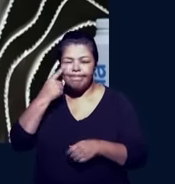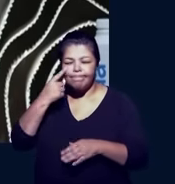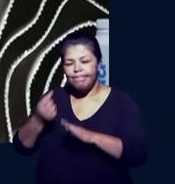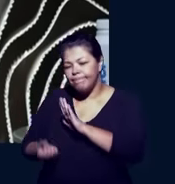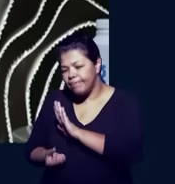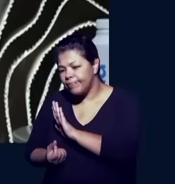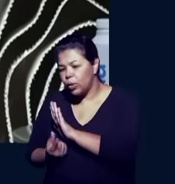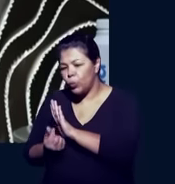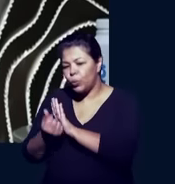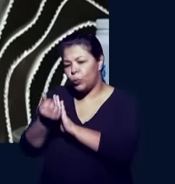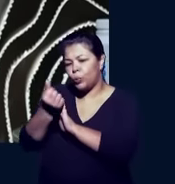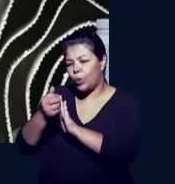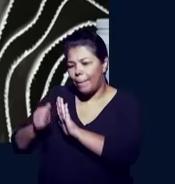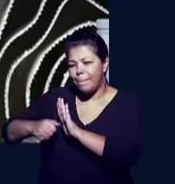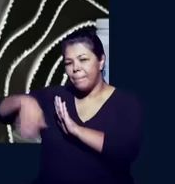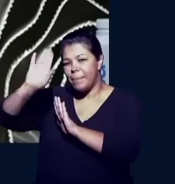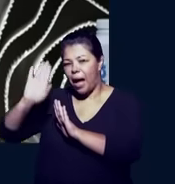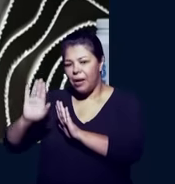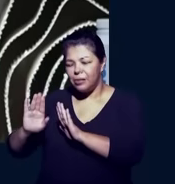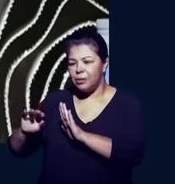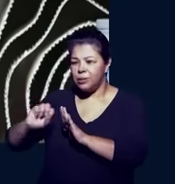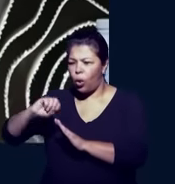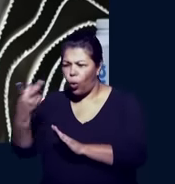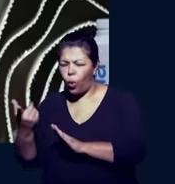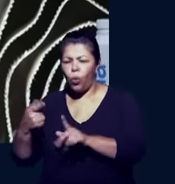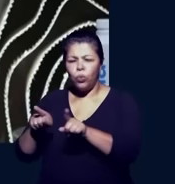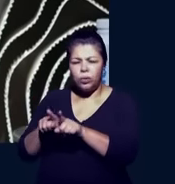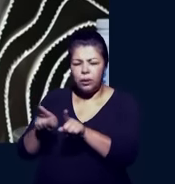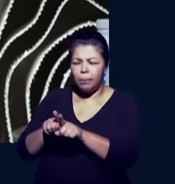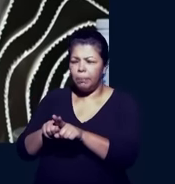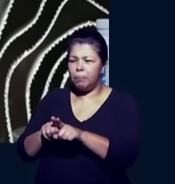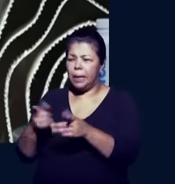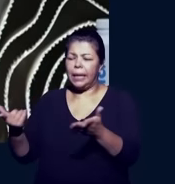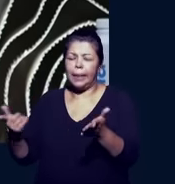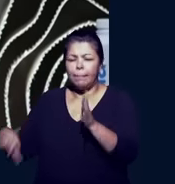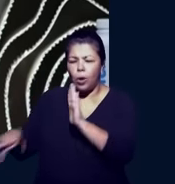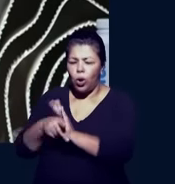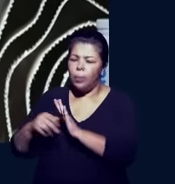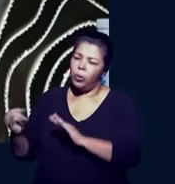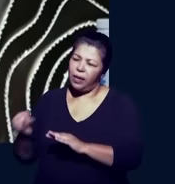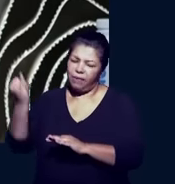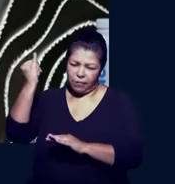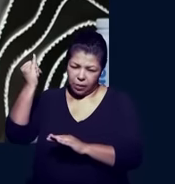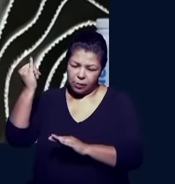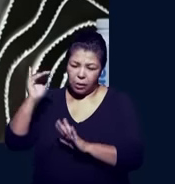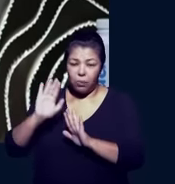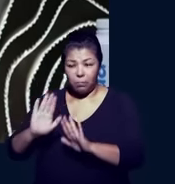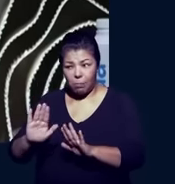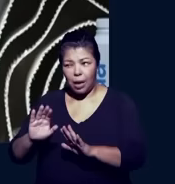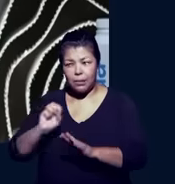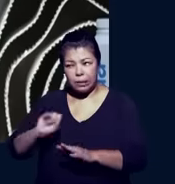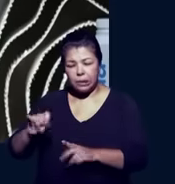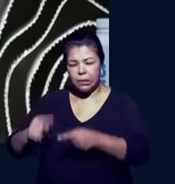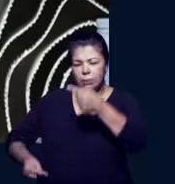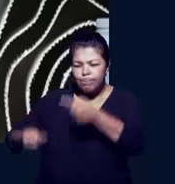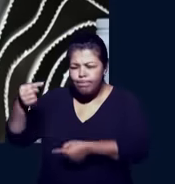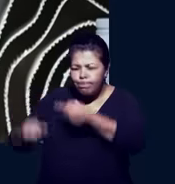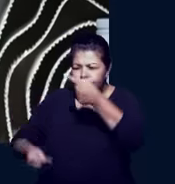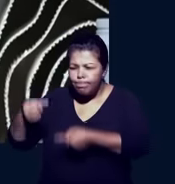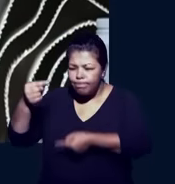pro iato do produto pro crescimento do PIB pra projeção da inflação etc se é uma é uma discussão porque a receita tá